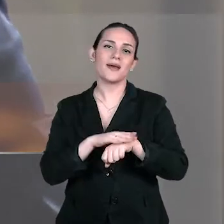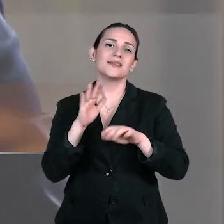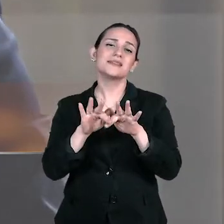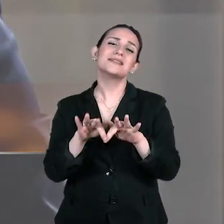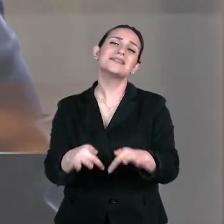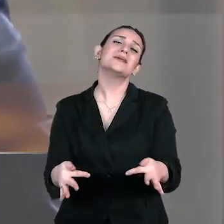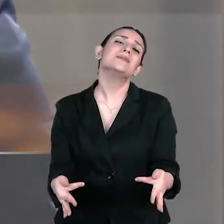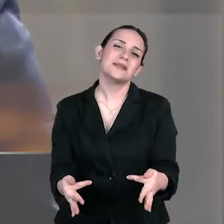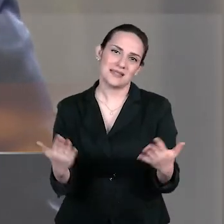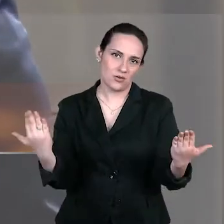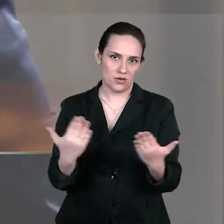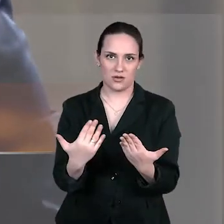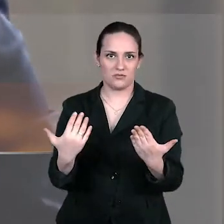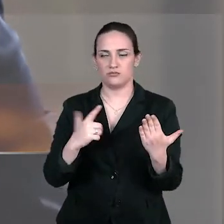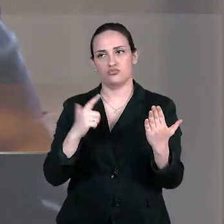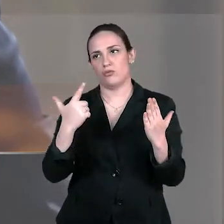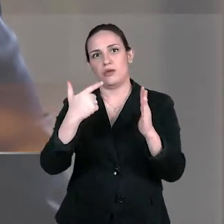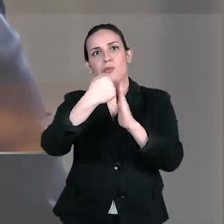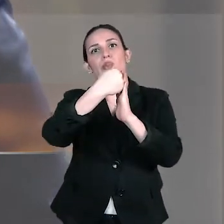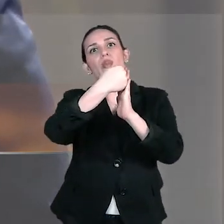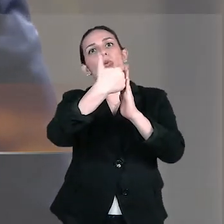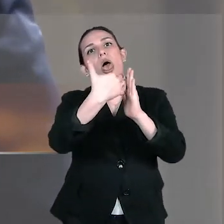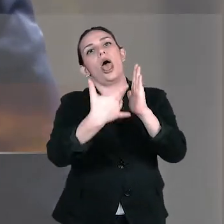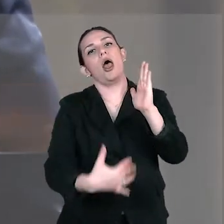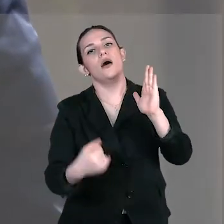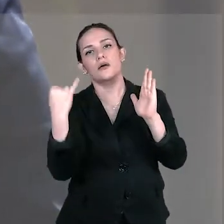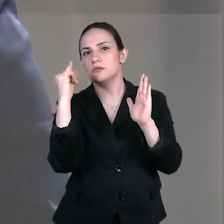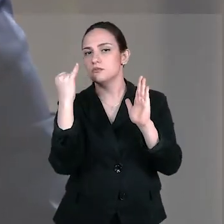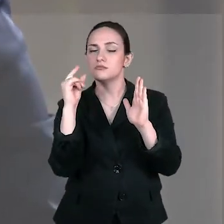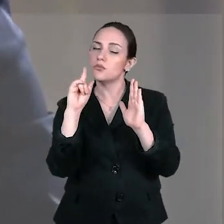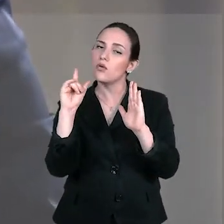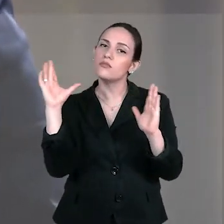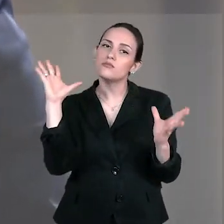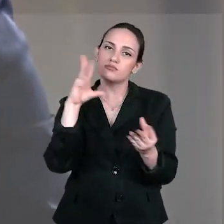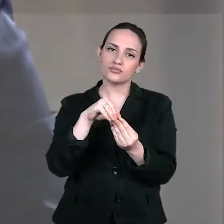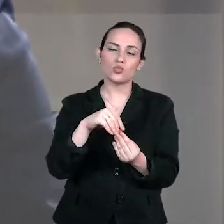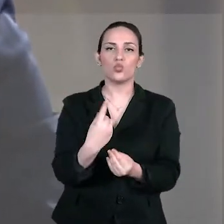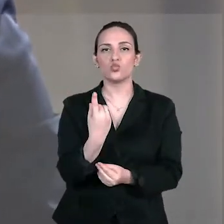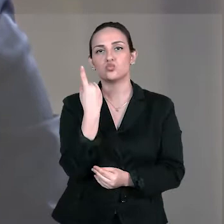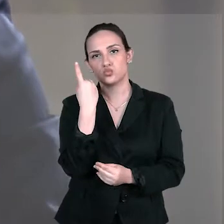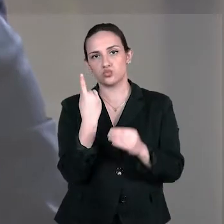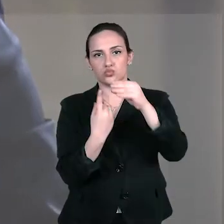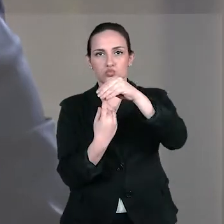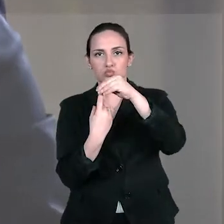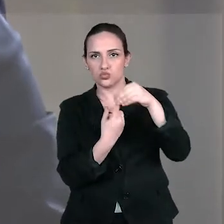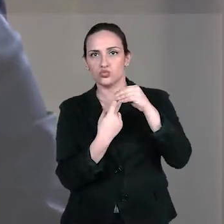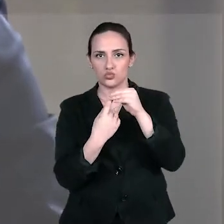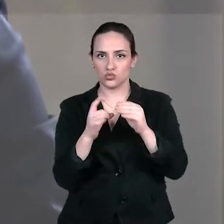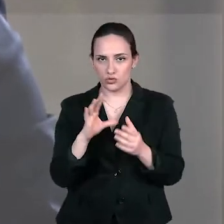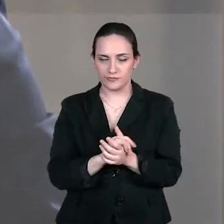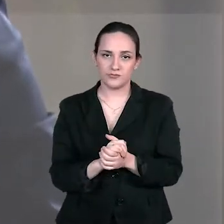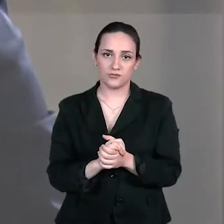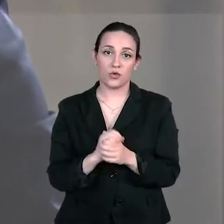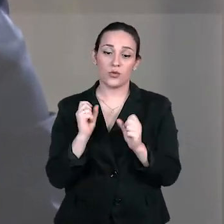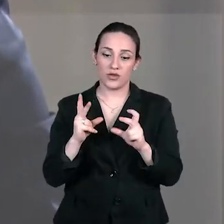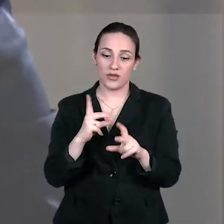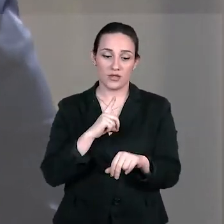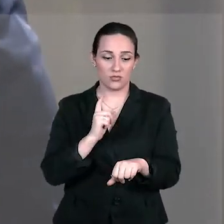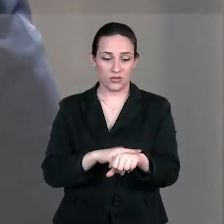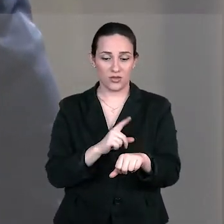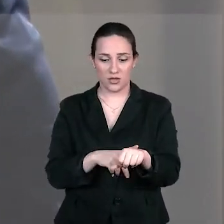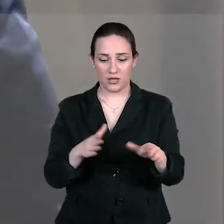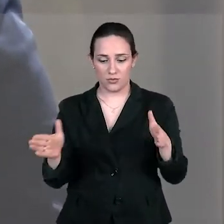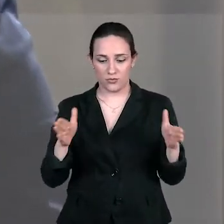está simplificando nosso sistema tributário atual. Além de tudo, esses 10 anos de transição